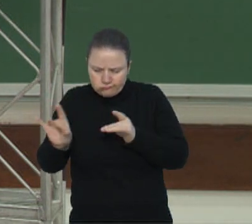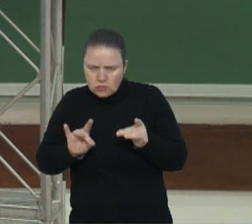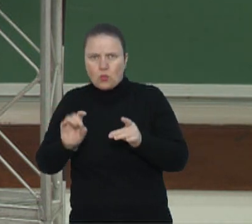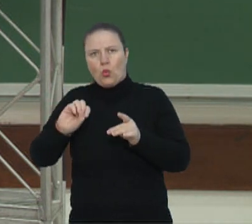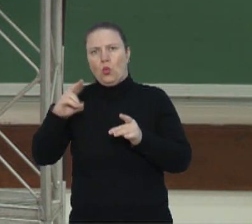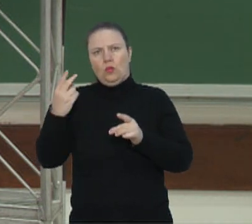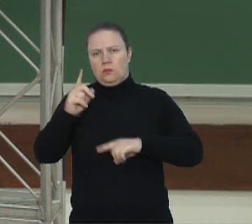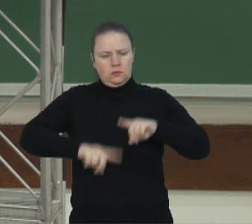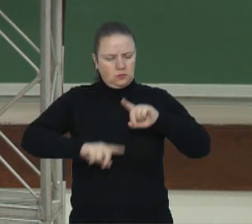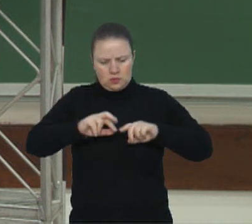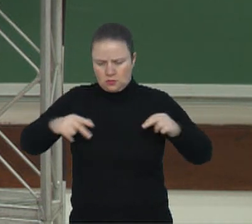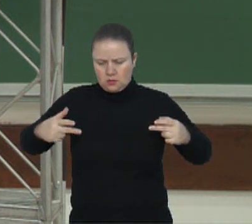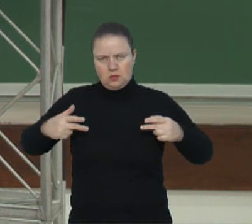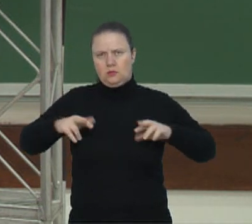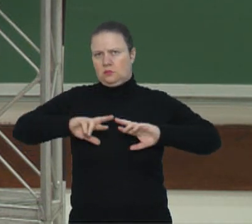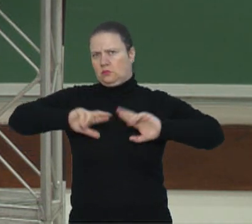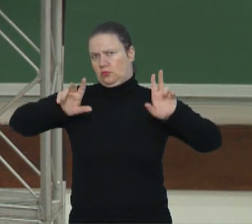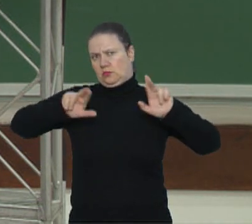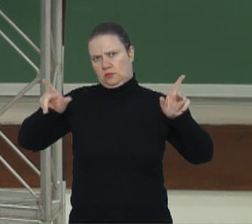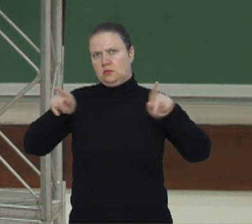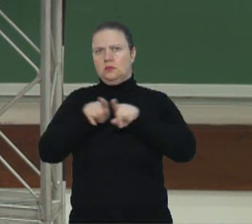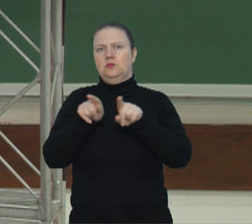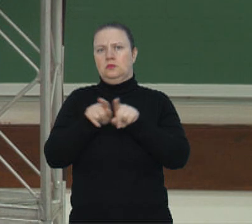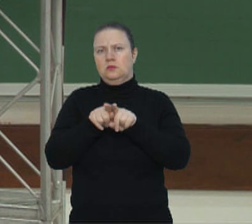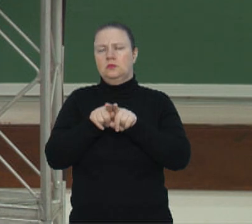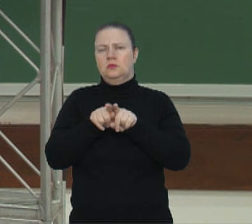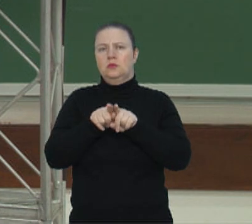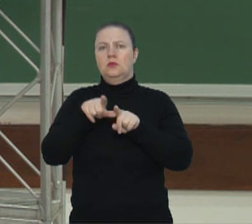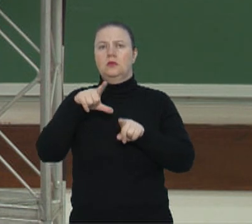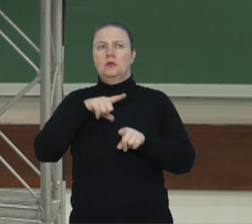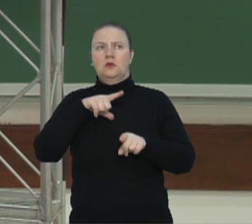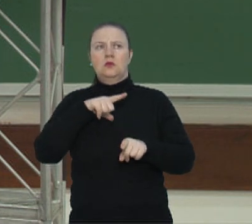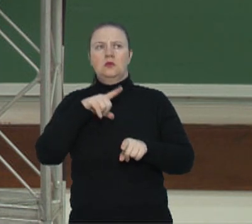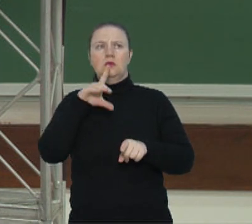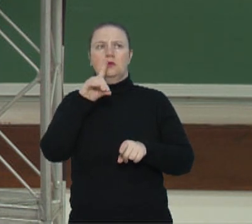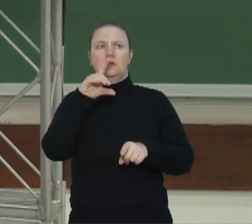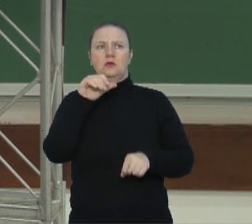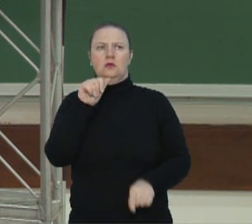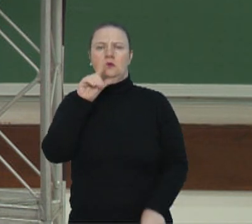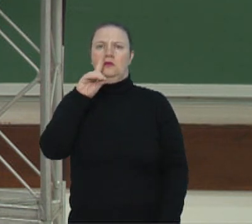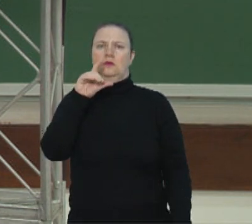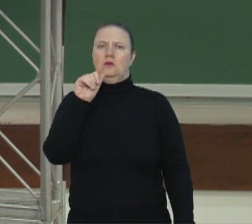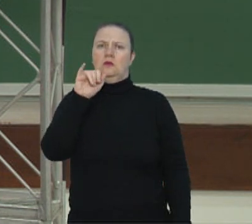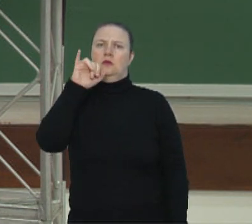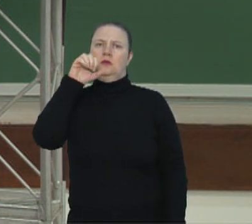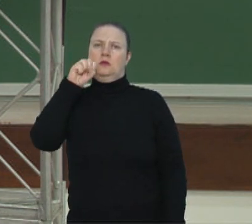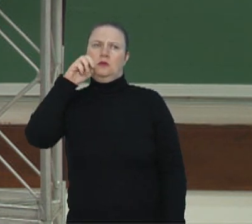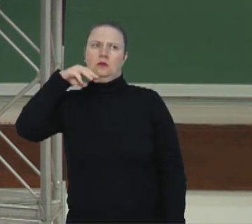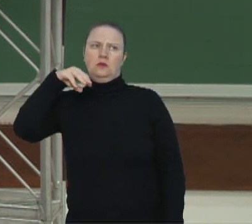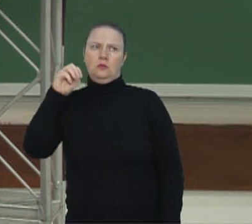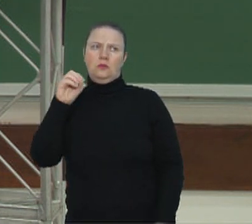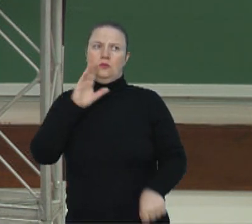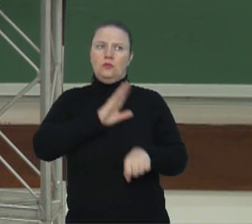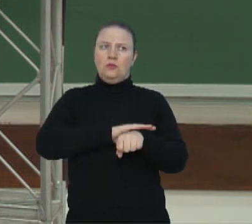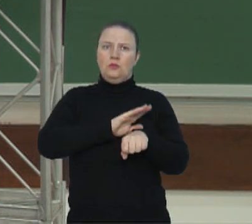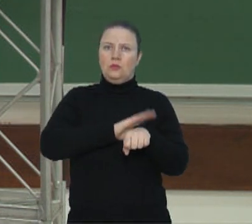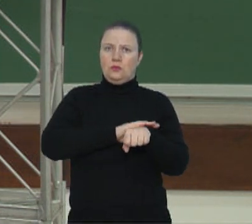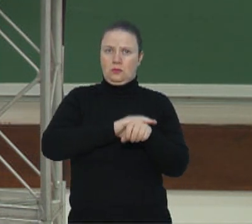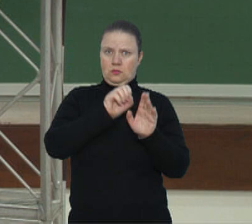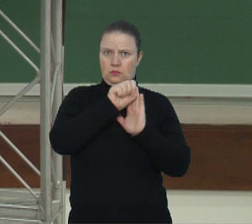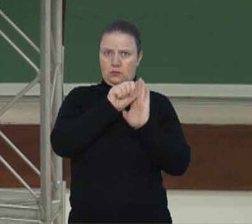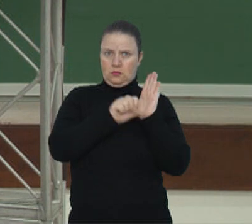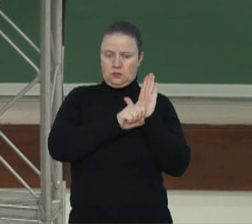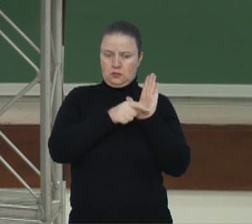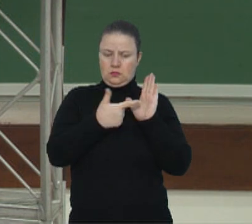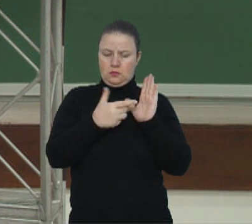né, esse início do século XX, onde o cubismo acontece, o dadaísmo também. E o que tem a ver? Por que é importante se falar